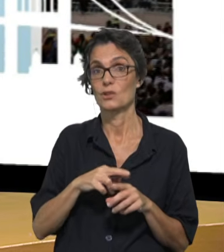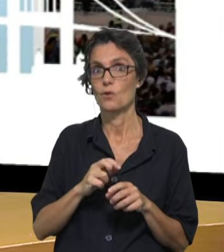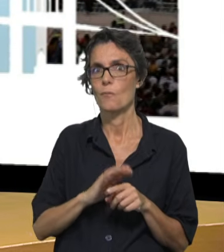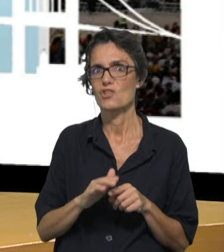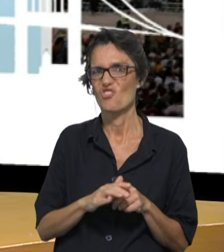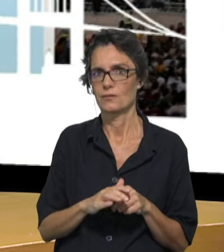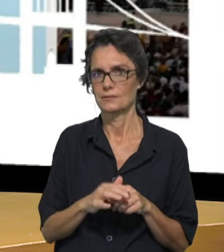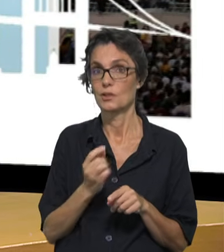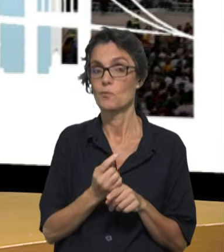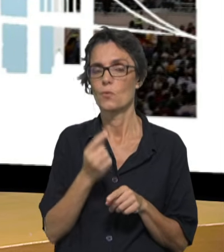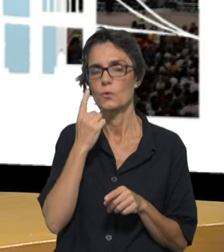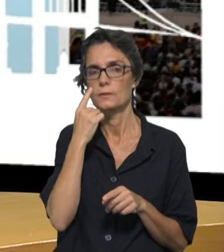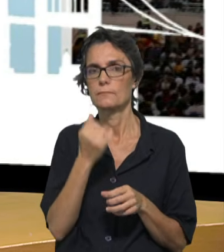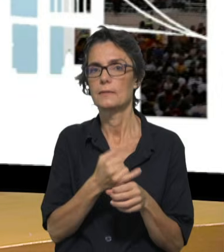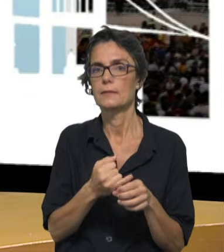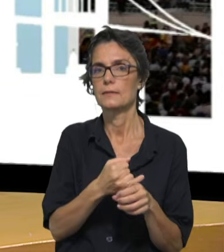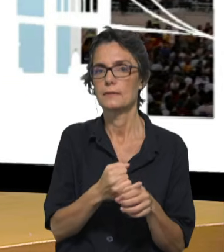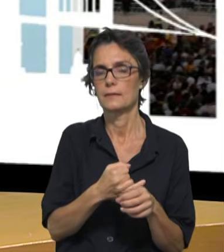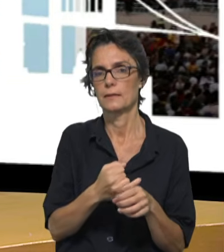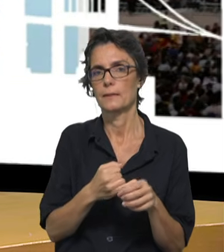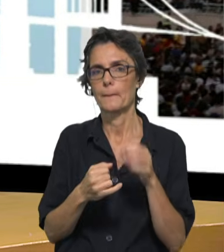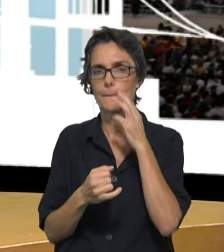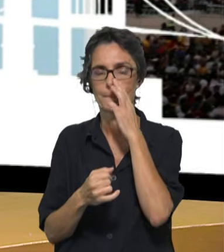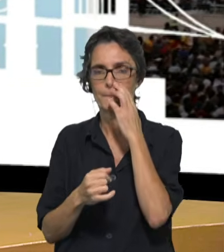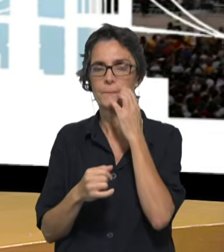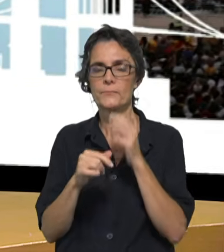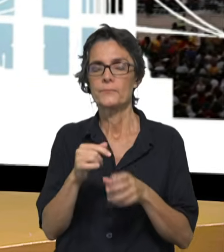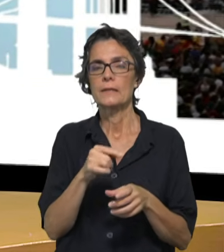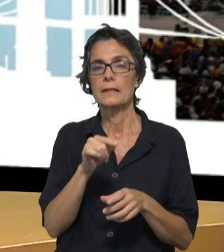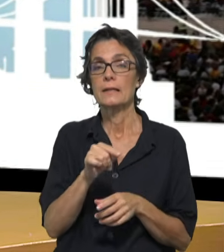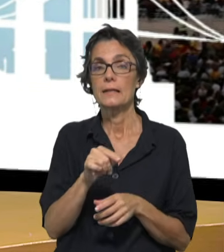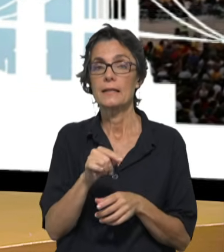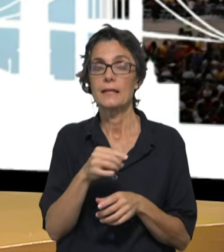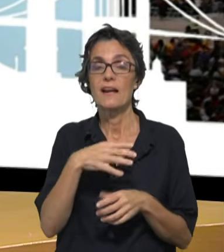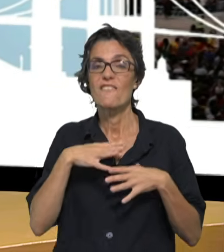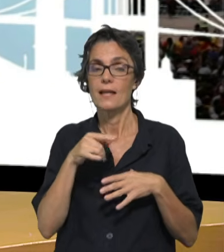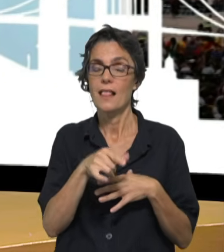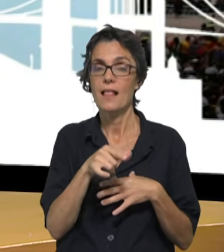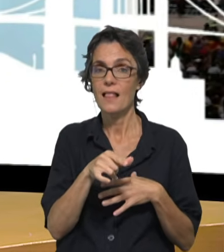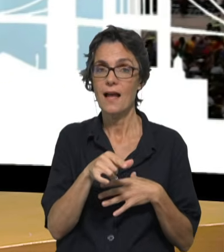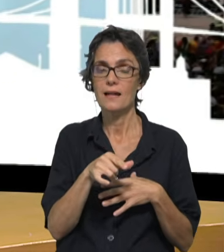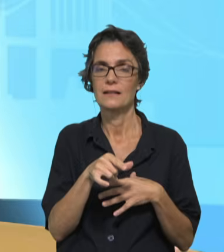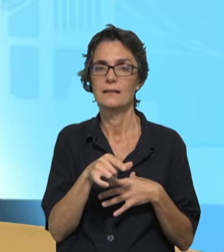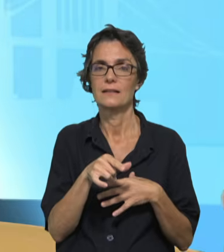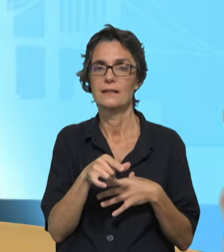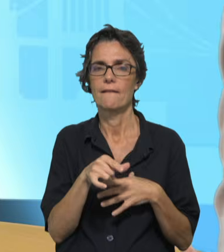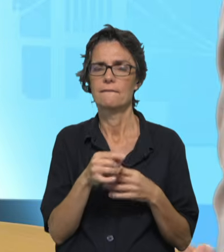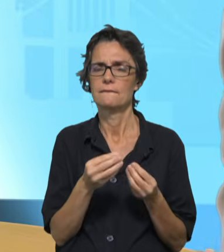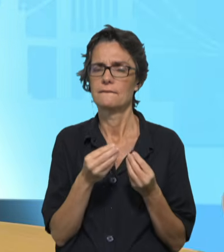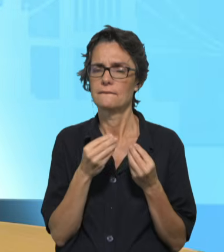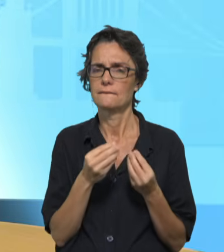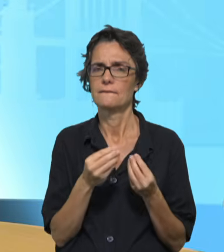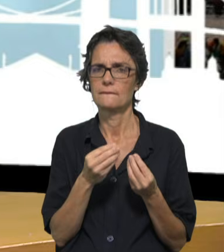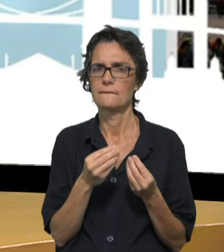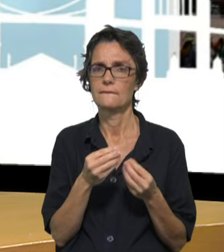férias numa das ilhas da Ria Formosa, na Ilha da Colatra. E é completamente diferente fazer uma semana de férias na Ilha